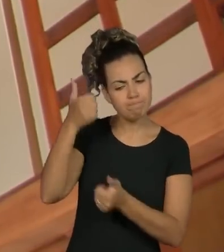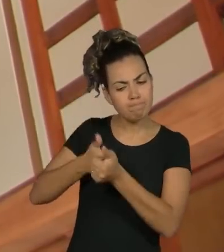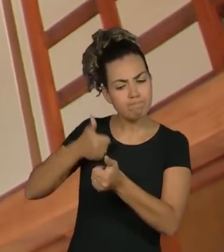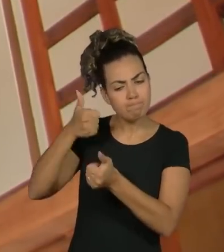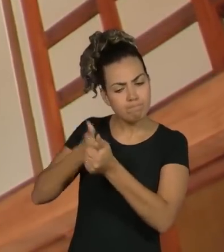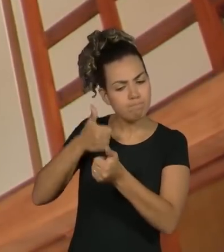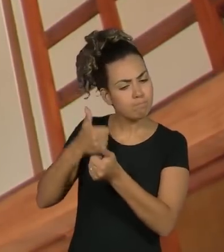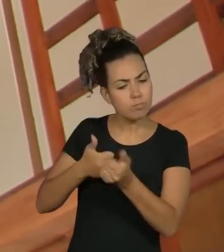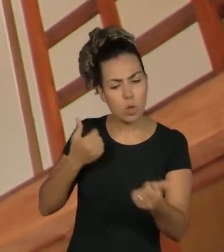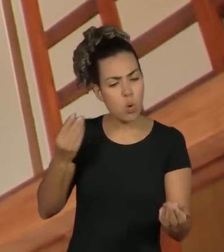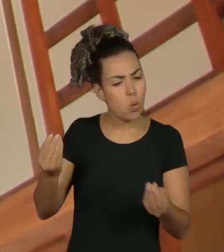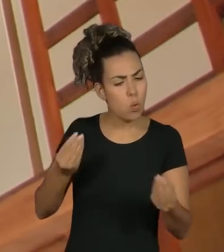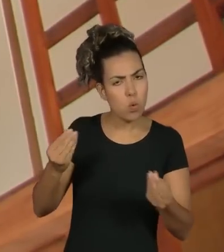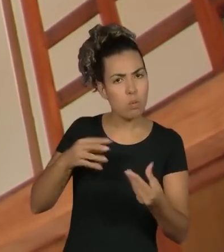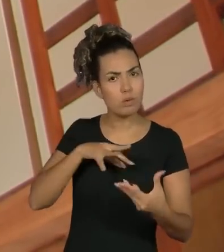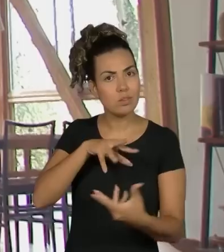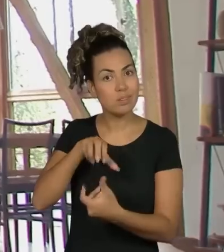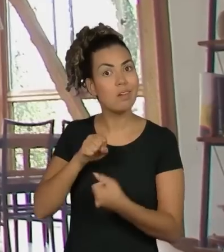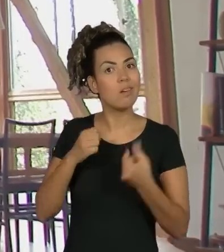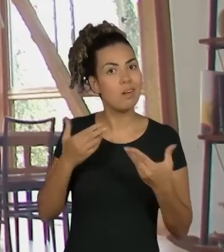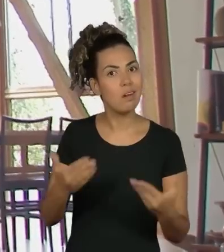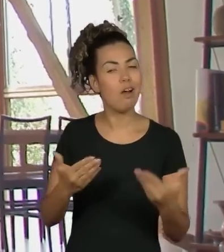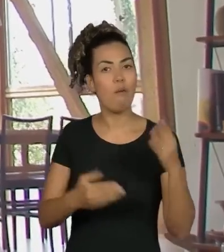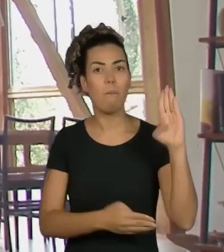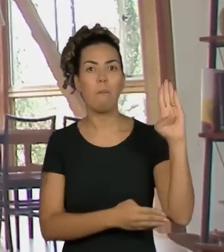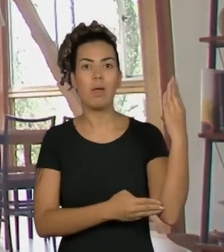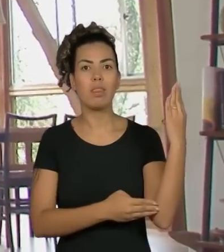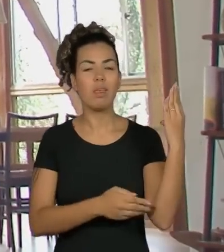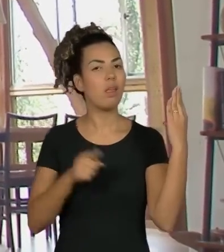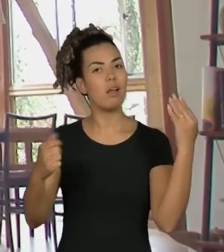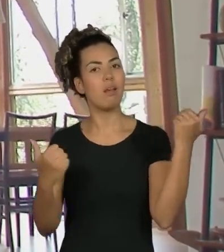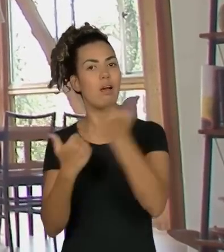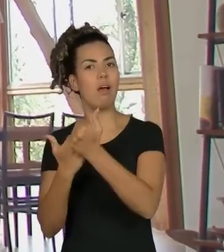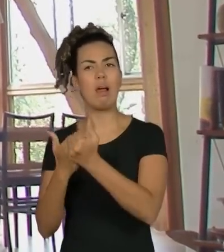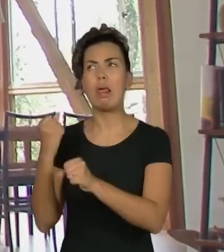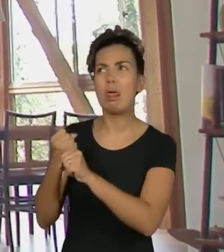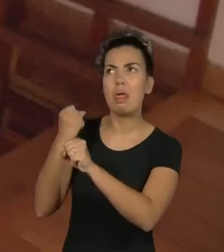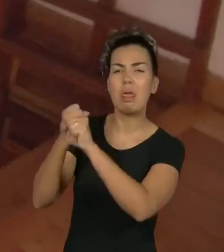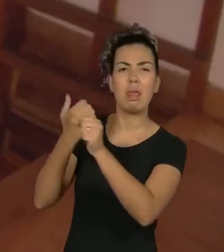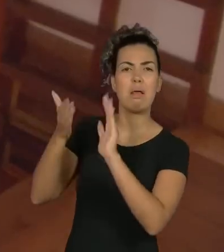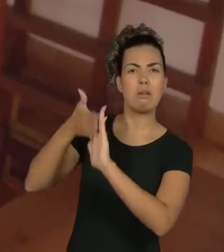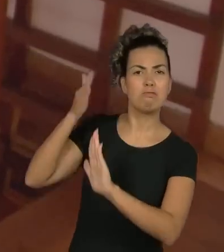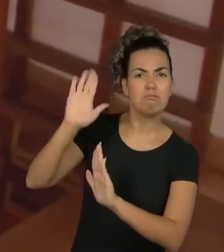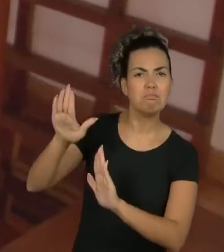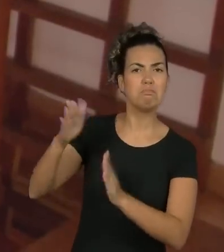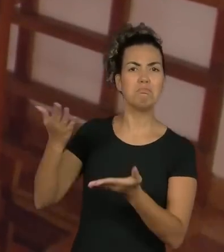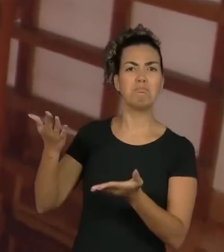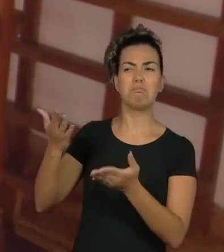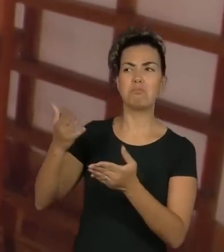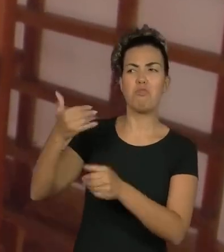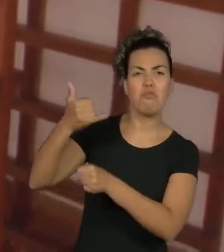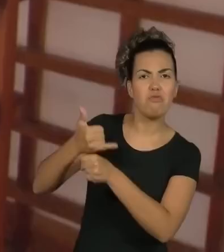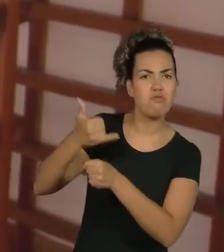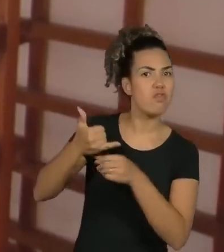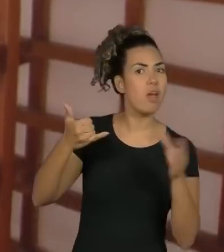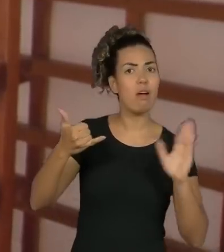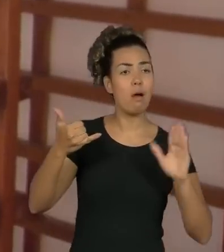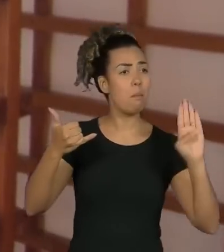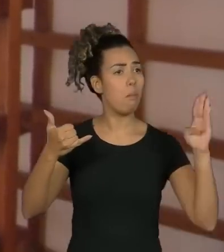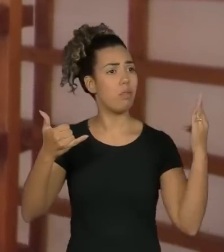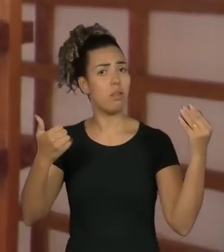lugar dos materiais convencionais. É o que propõe o arquiteto Marcelo Aflalo, fundador do Núcleo da